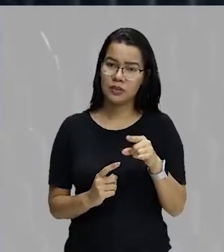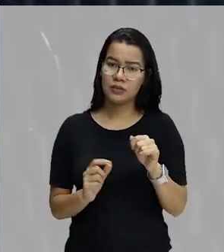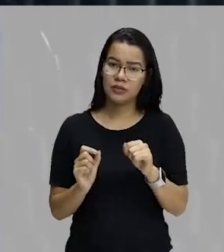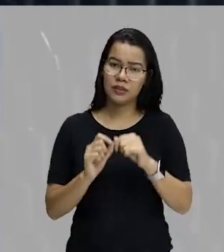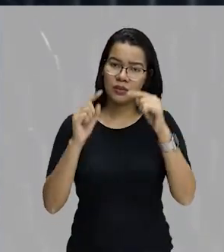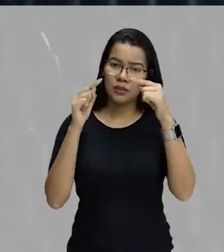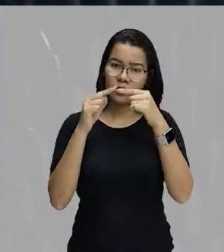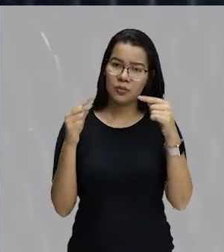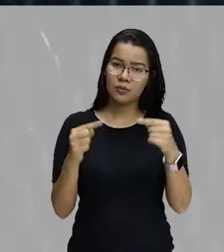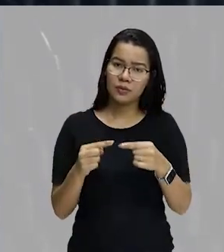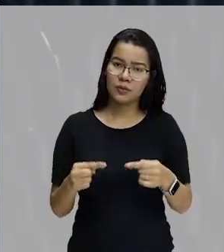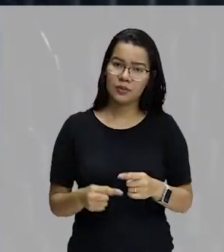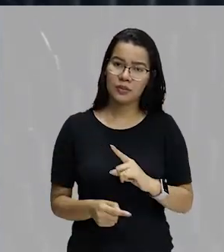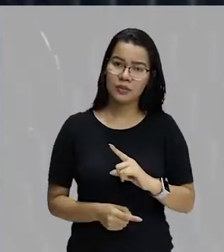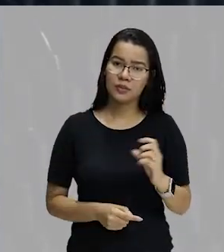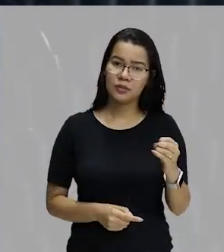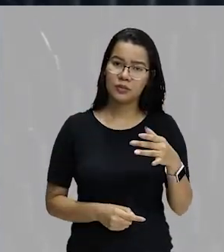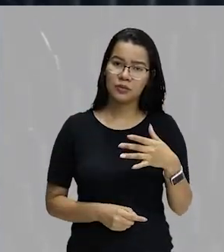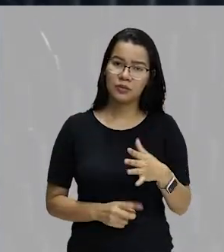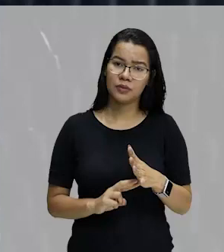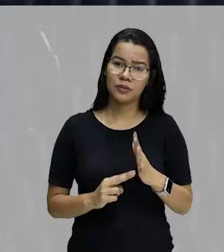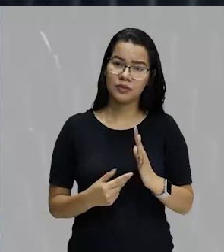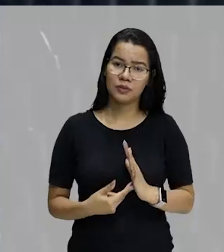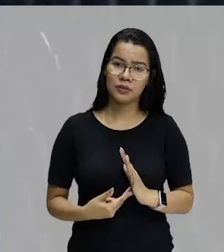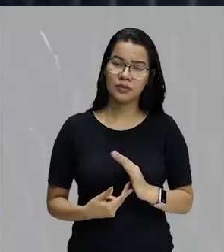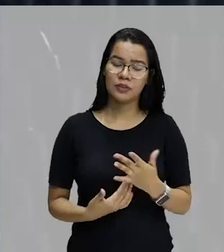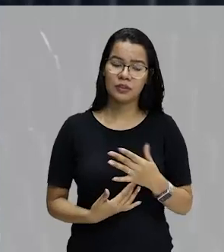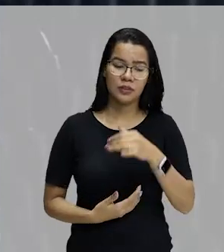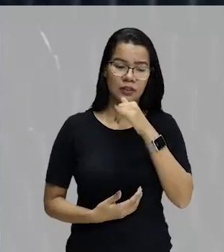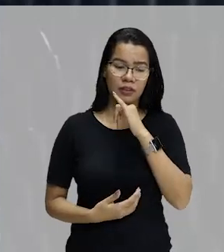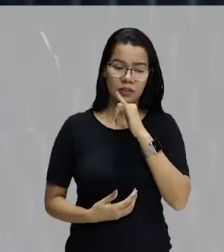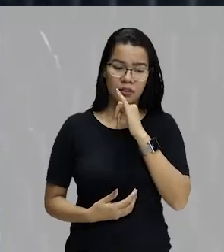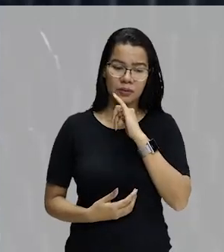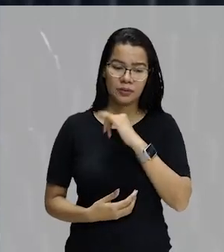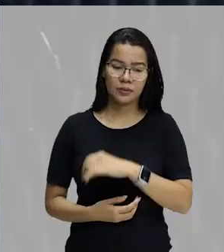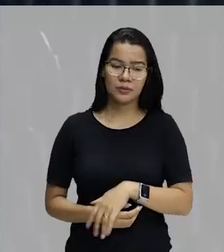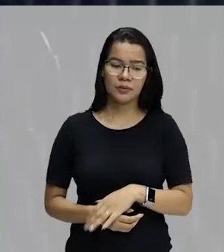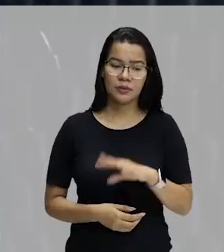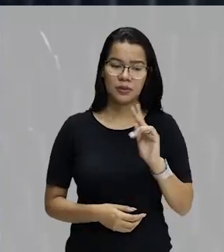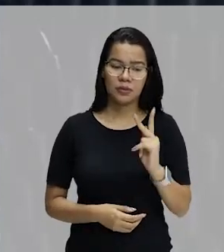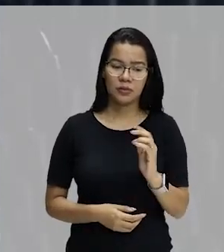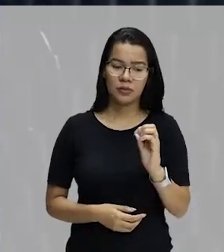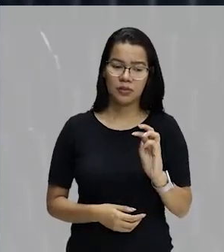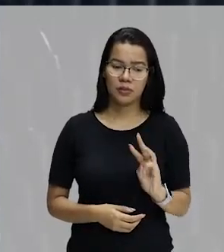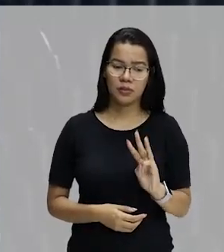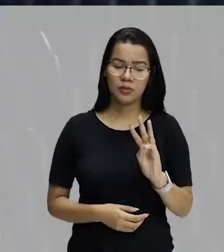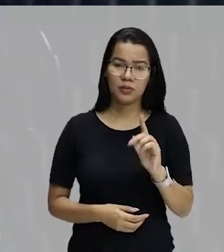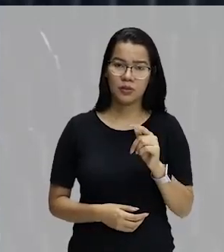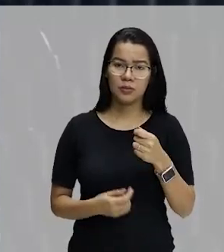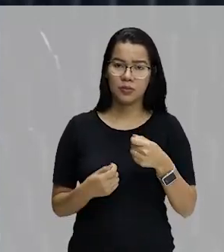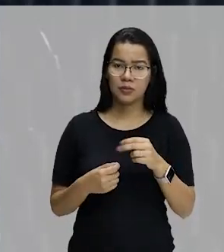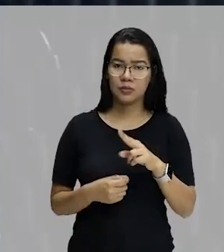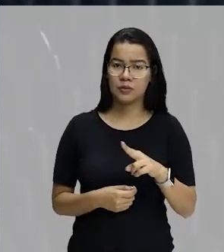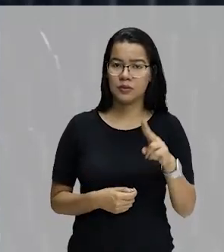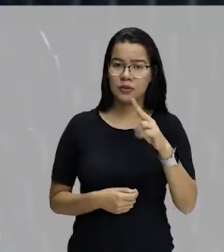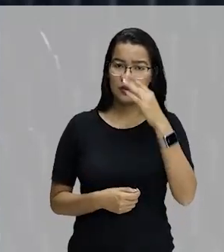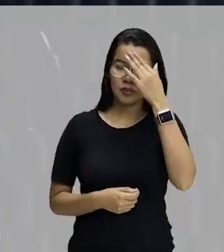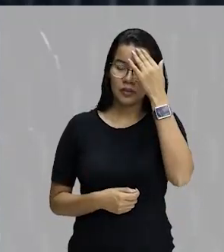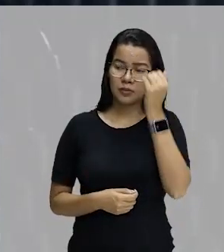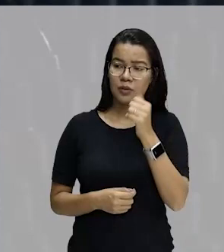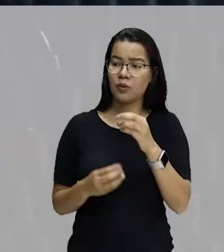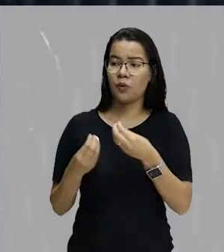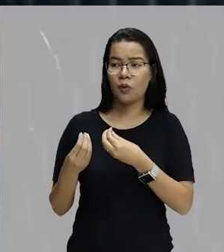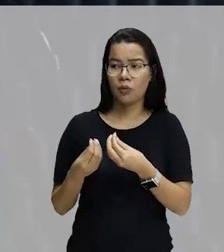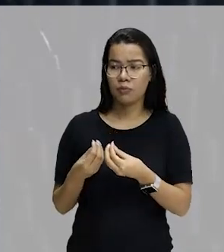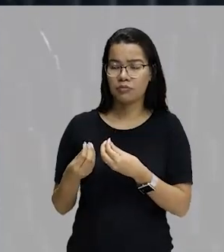combinação, ele tem um novo sentido, tá bom? Então, por exemplo, how você pode usar para saber o modo de alguma coisa